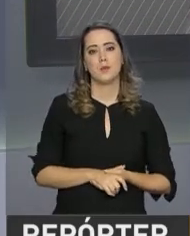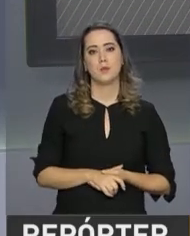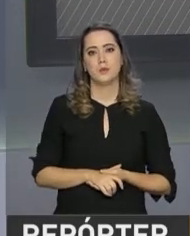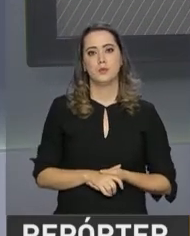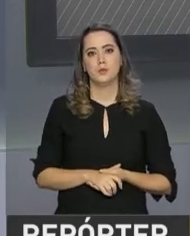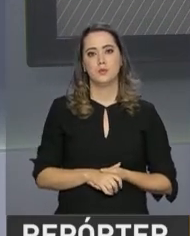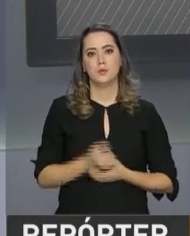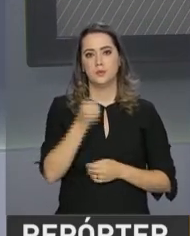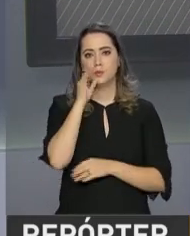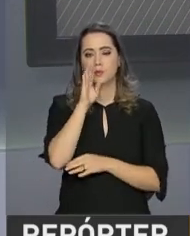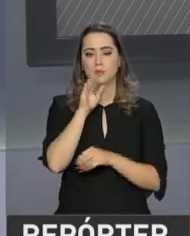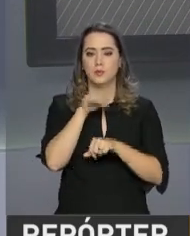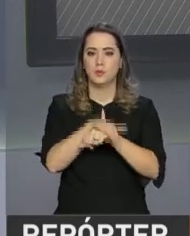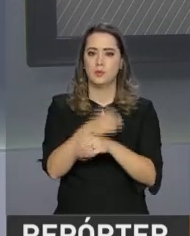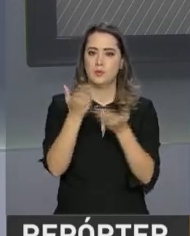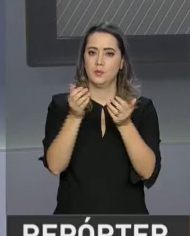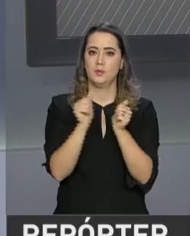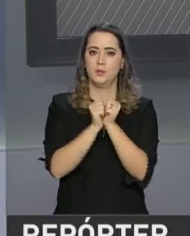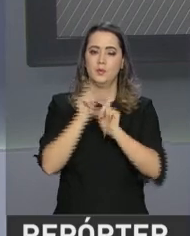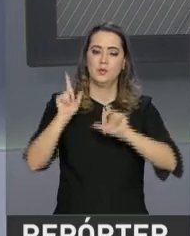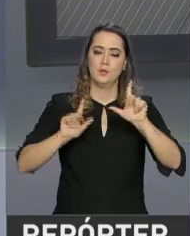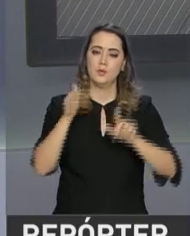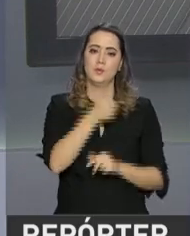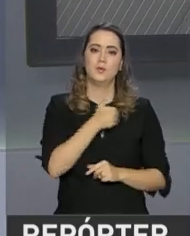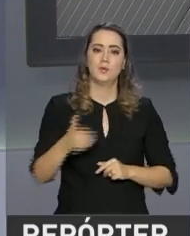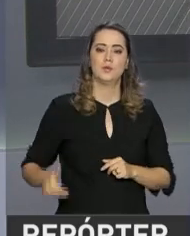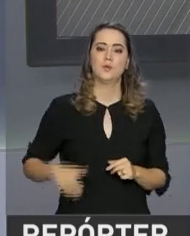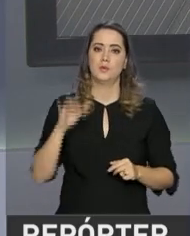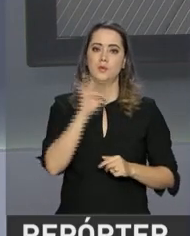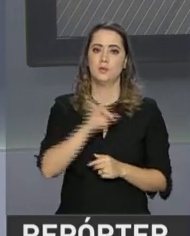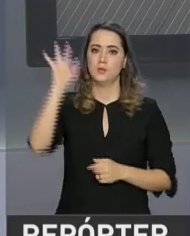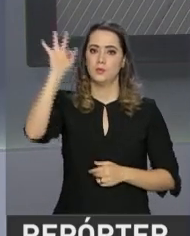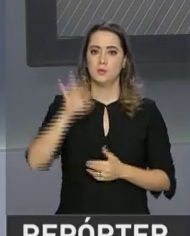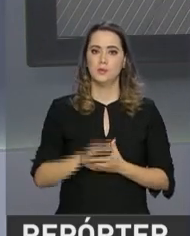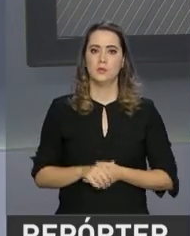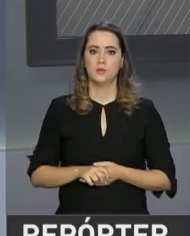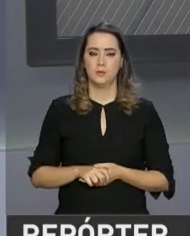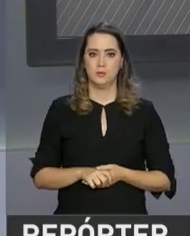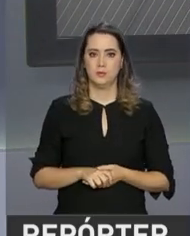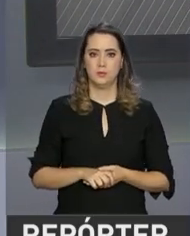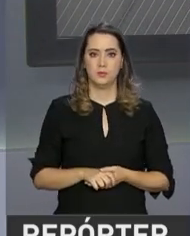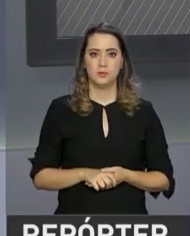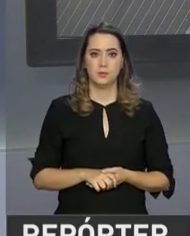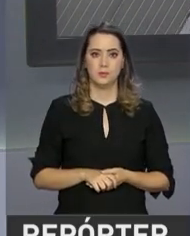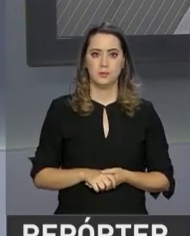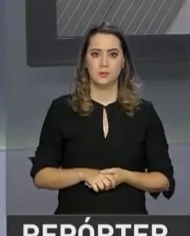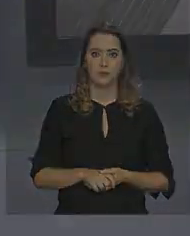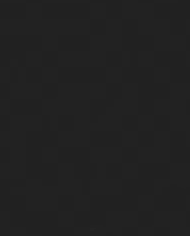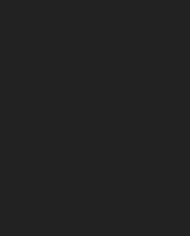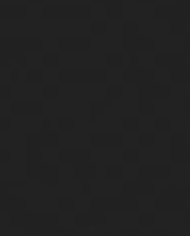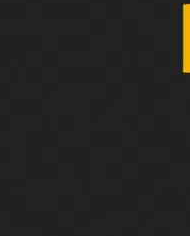internet uma boa noite pra você continue com a gente na nbr a tv do governo federal